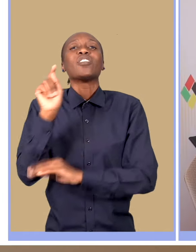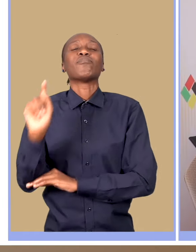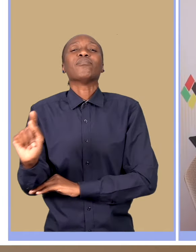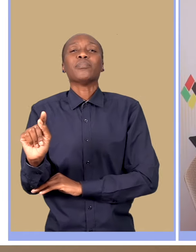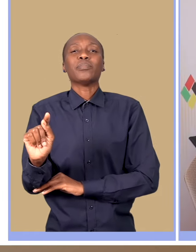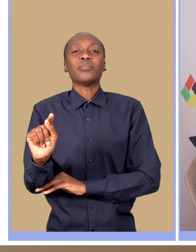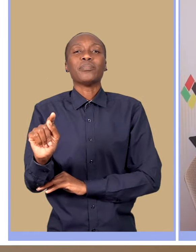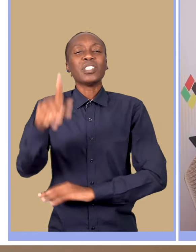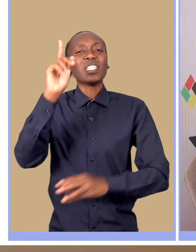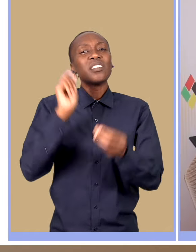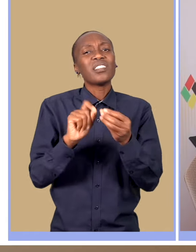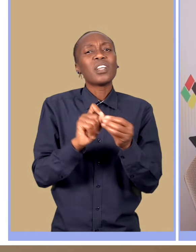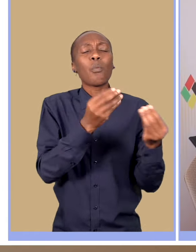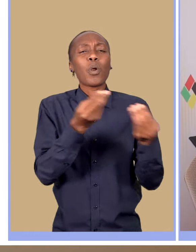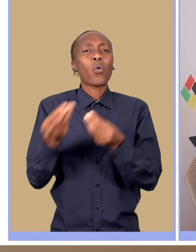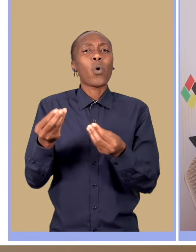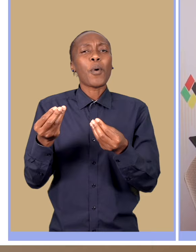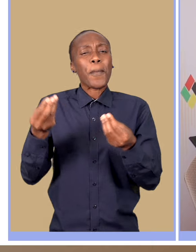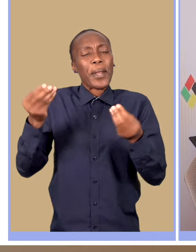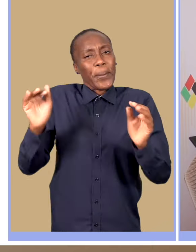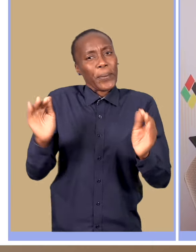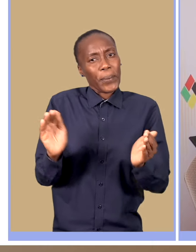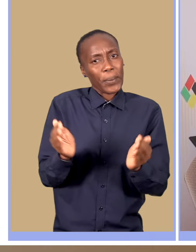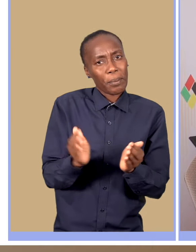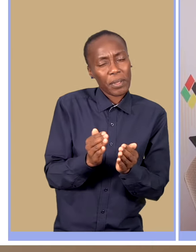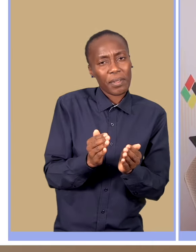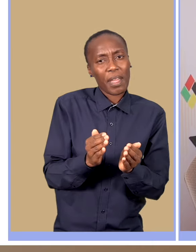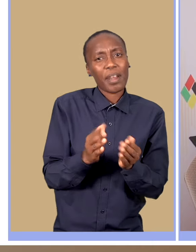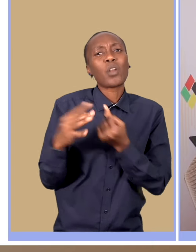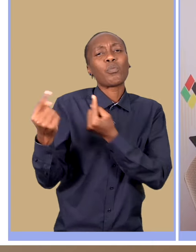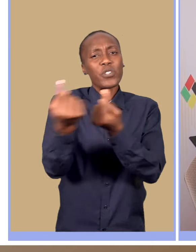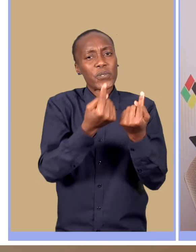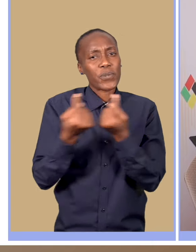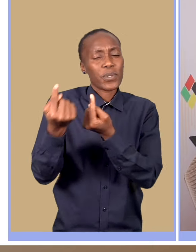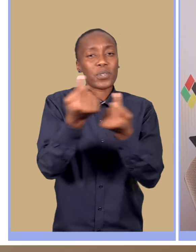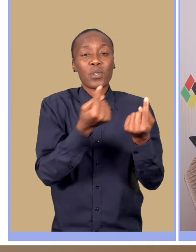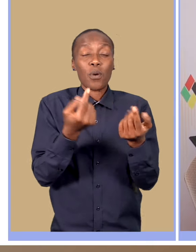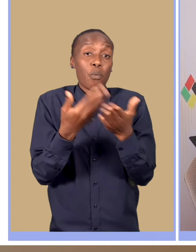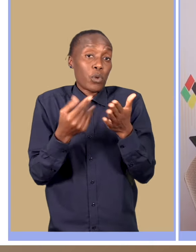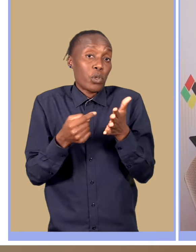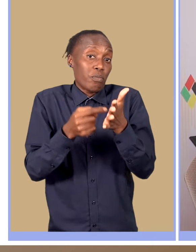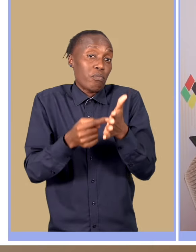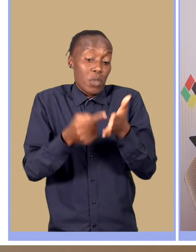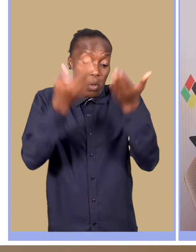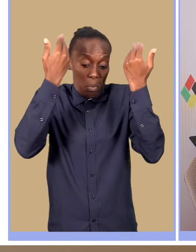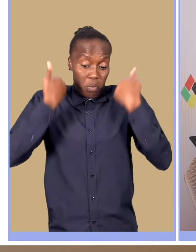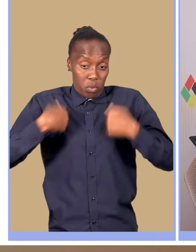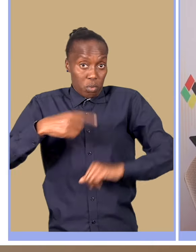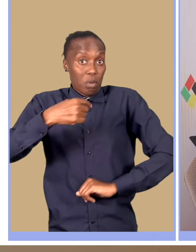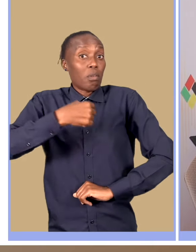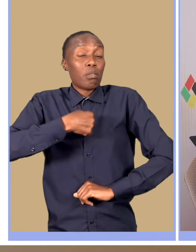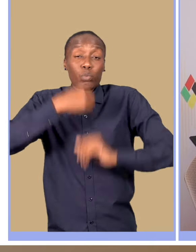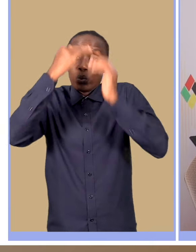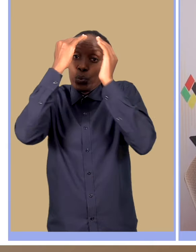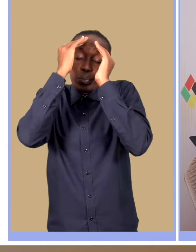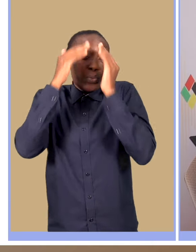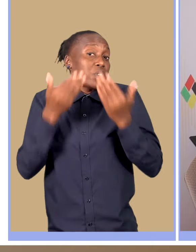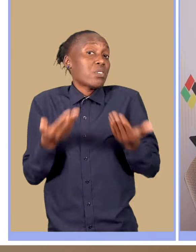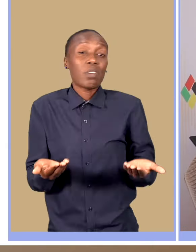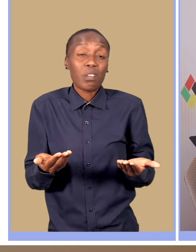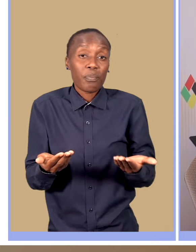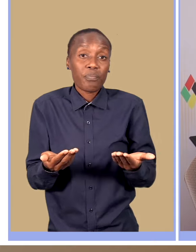Mas já na perspectiva da mitigação, como é que nós vamos lidar com isso? Eu particularmente, não